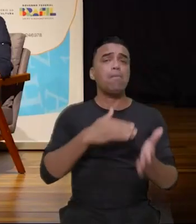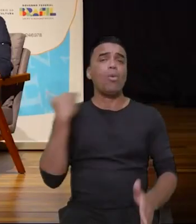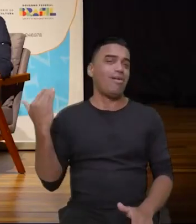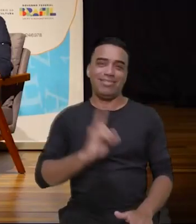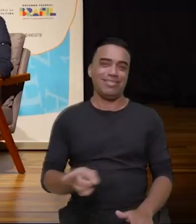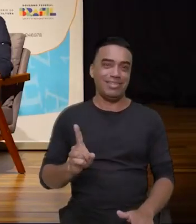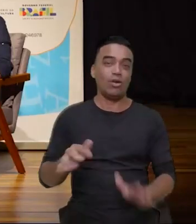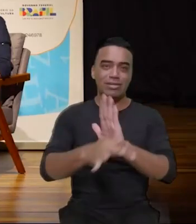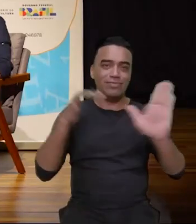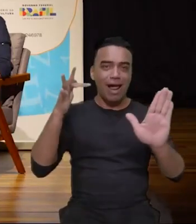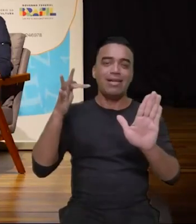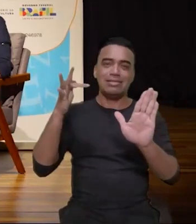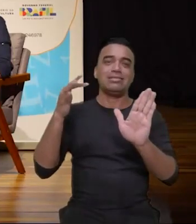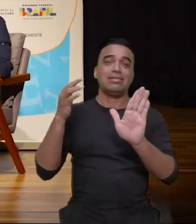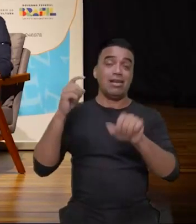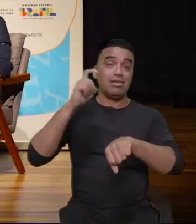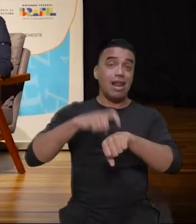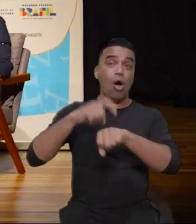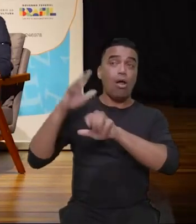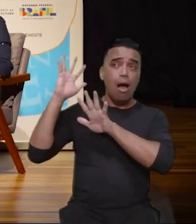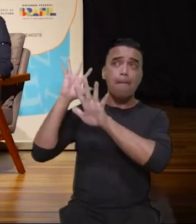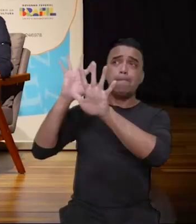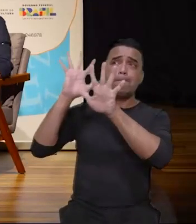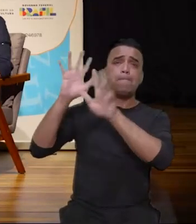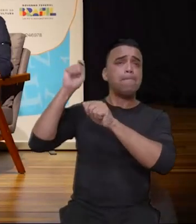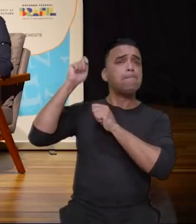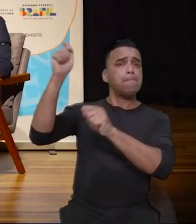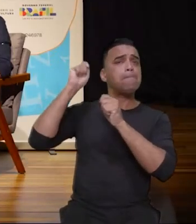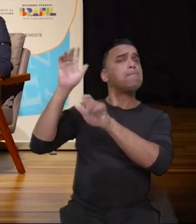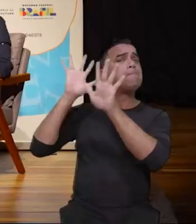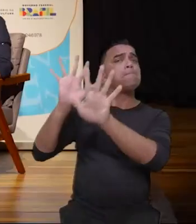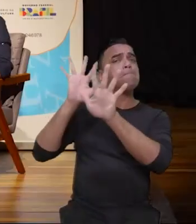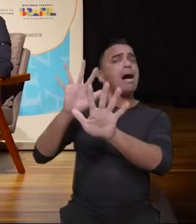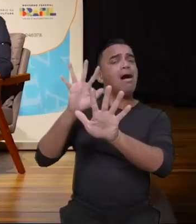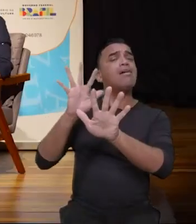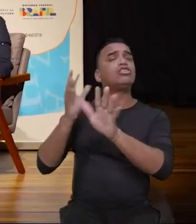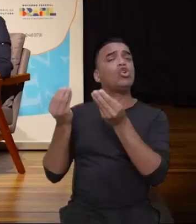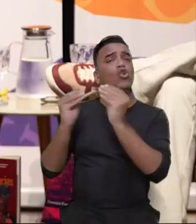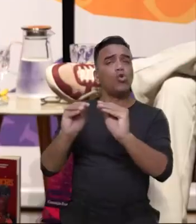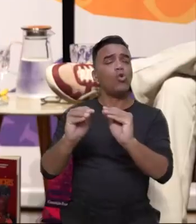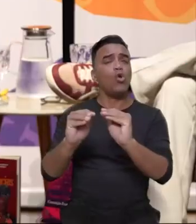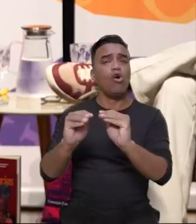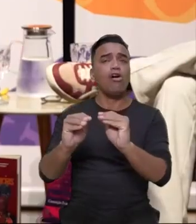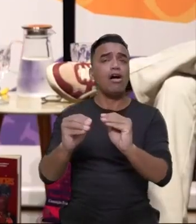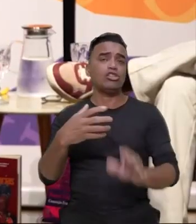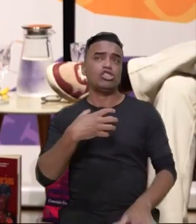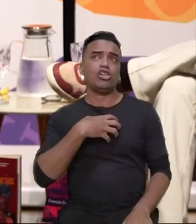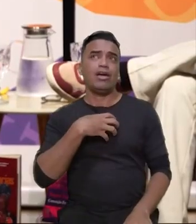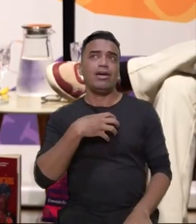para a marcha. E trazer de uma maneira que fere a língua